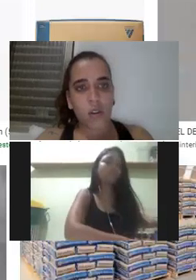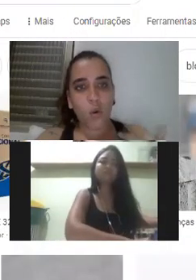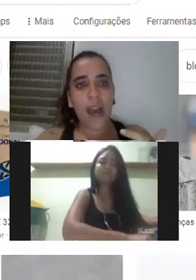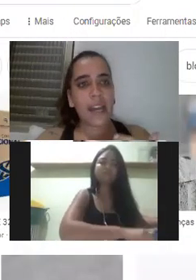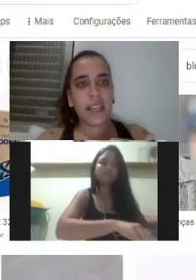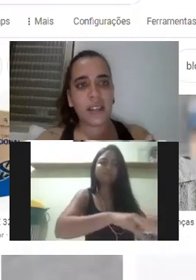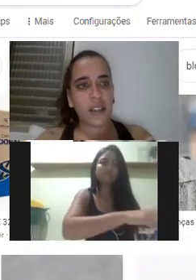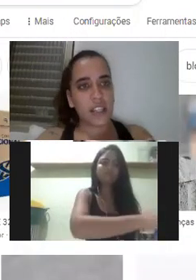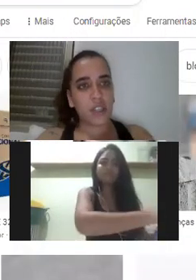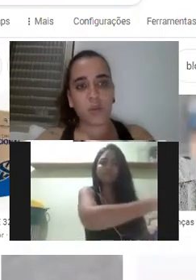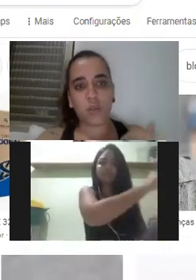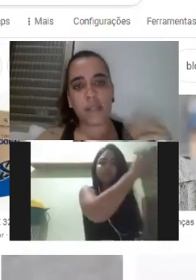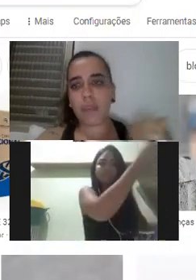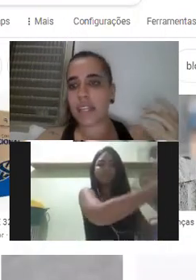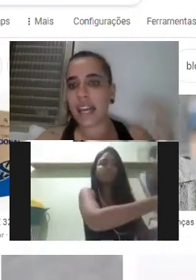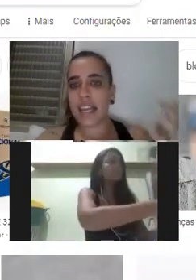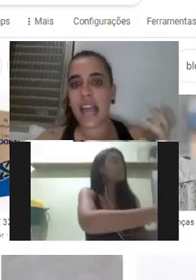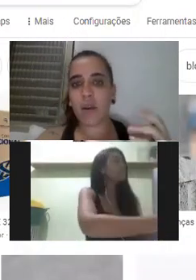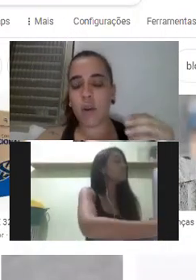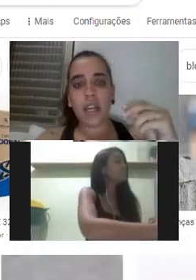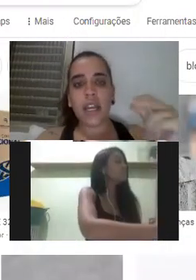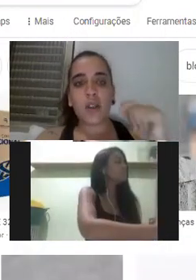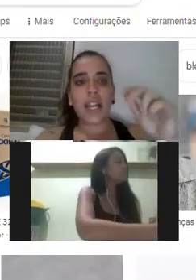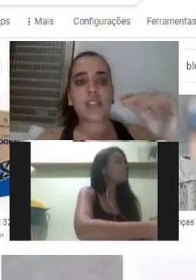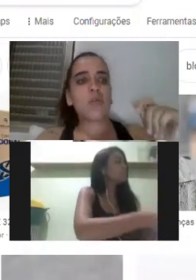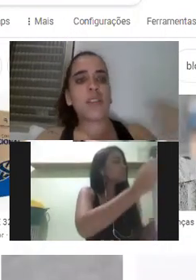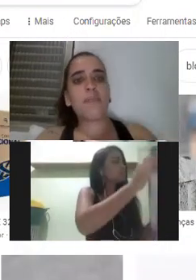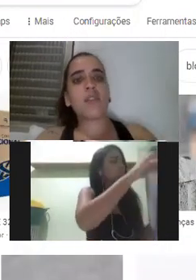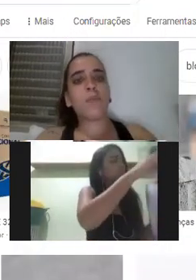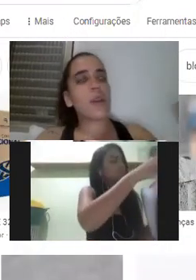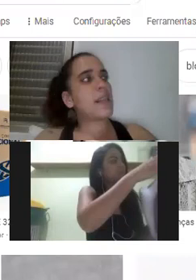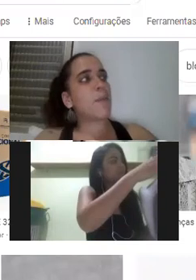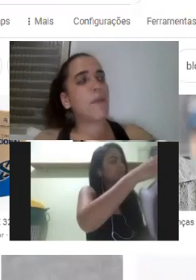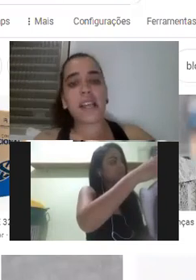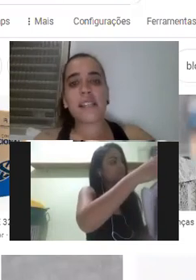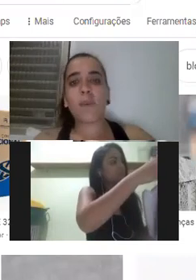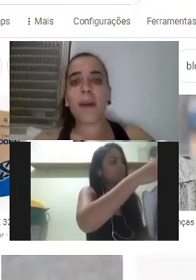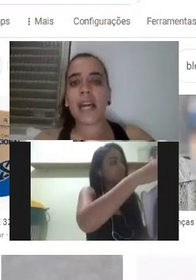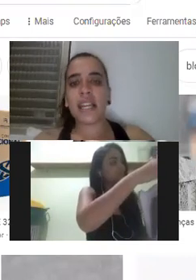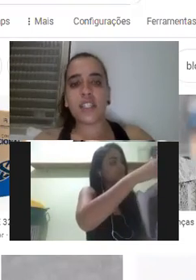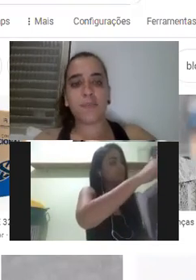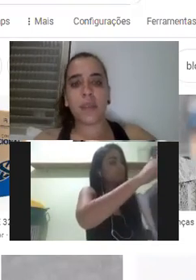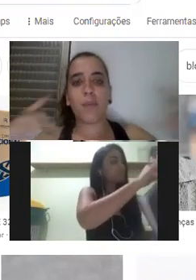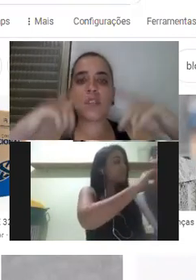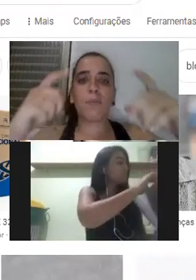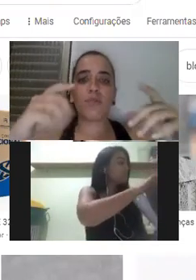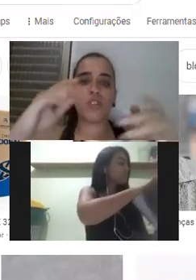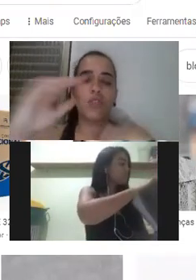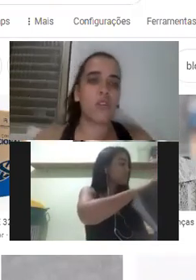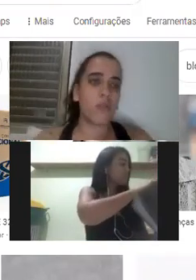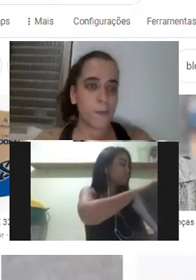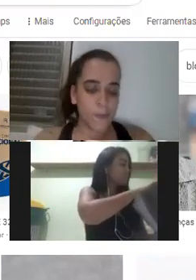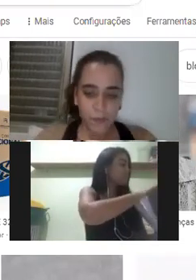cimento com areia, que a gente mistura cimento, areia e água. Então, ele é só um cimento, por exemplo, para fazer uma parede. Depois que